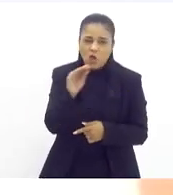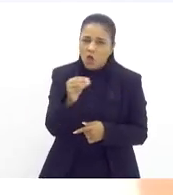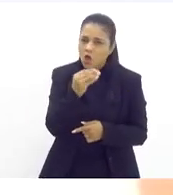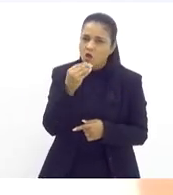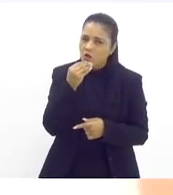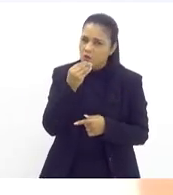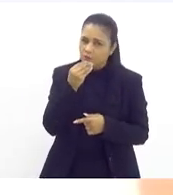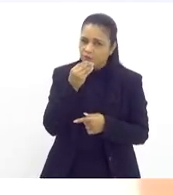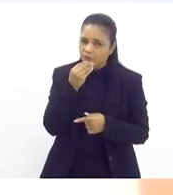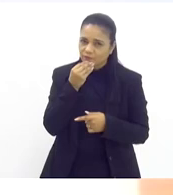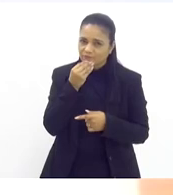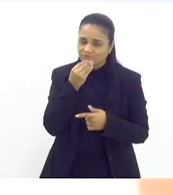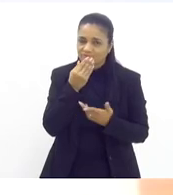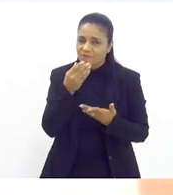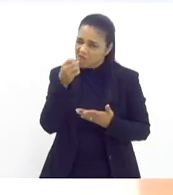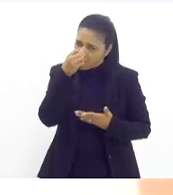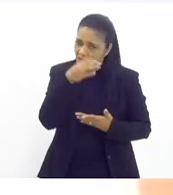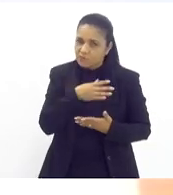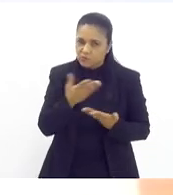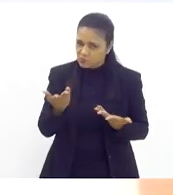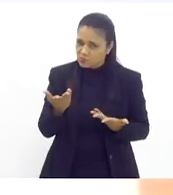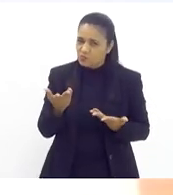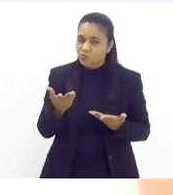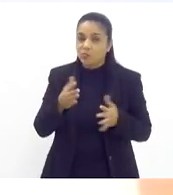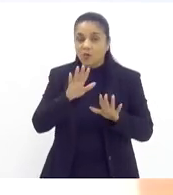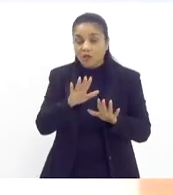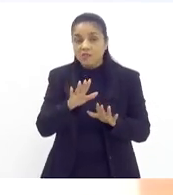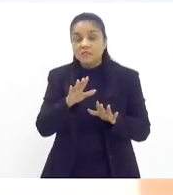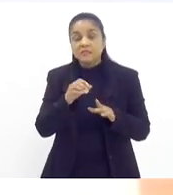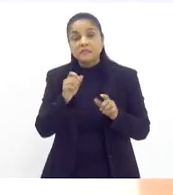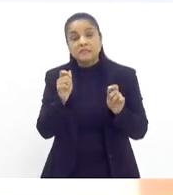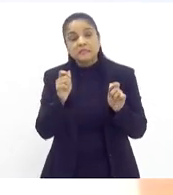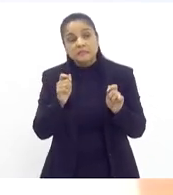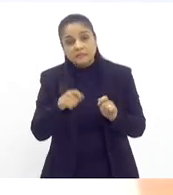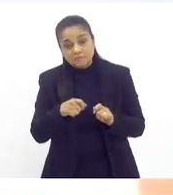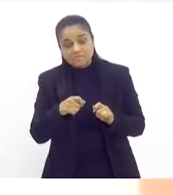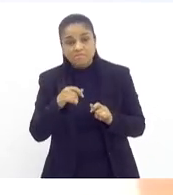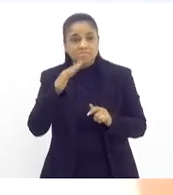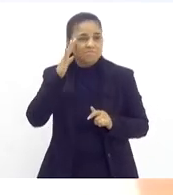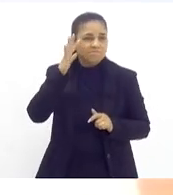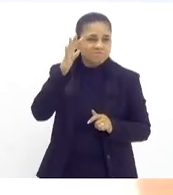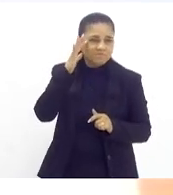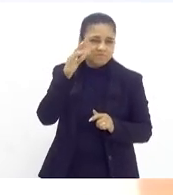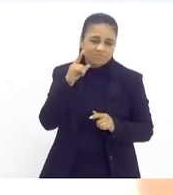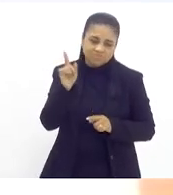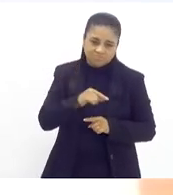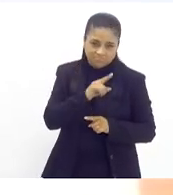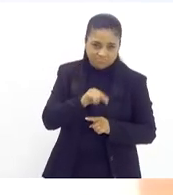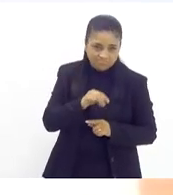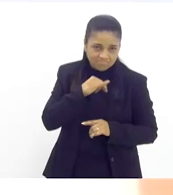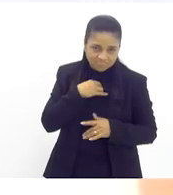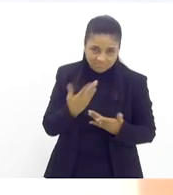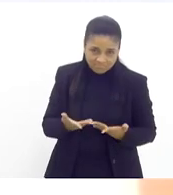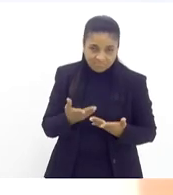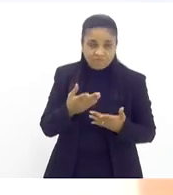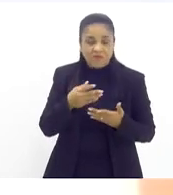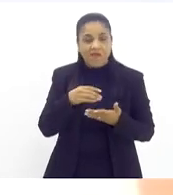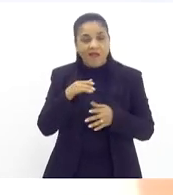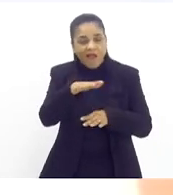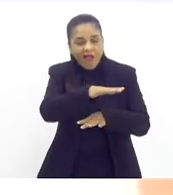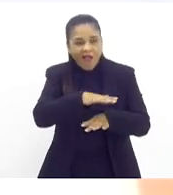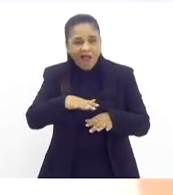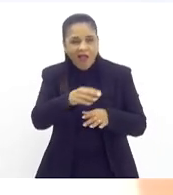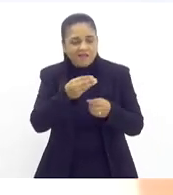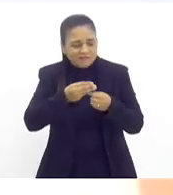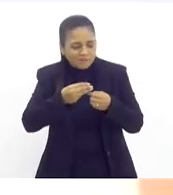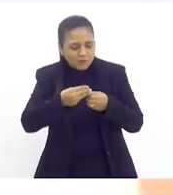né, seria meio absurdo até se a gente pudesse imaginar negar isso, áreas, municípios